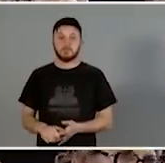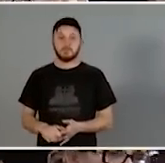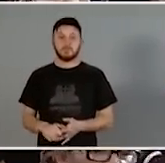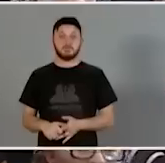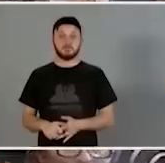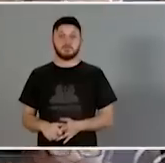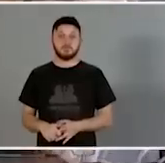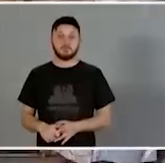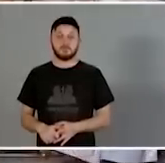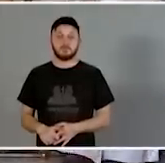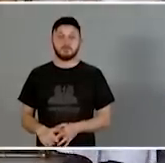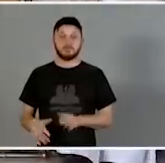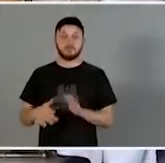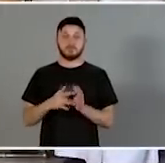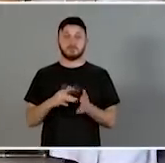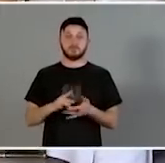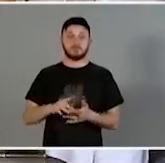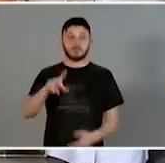pegar.